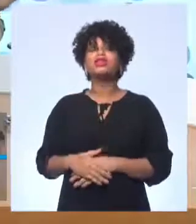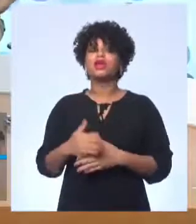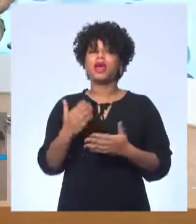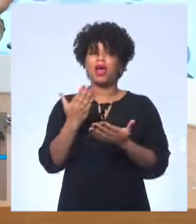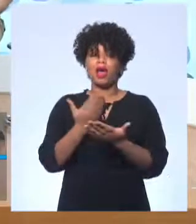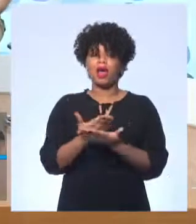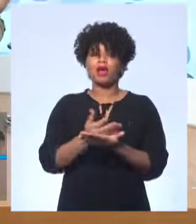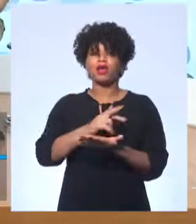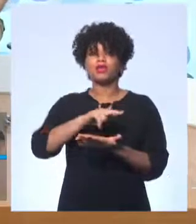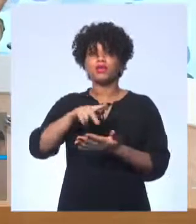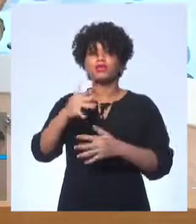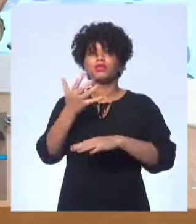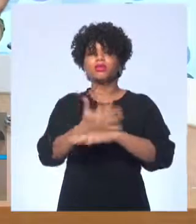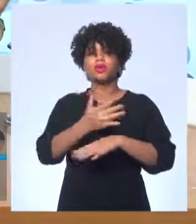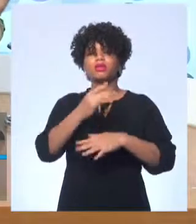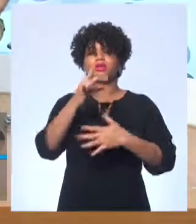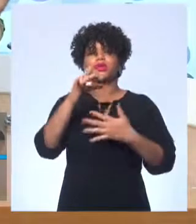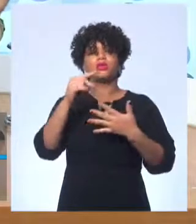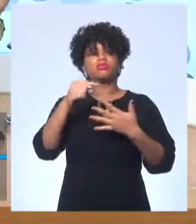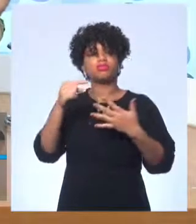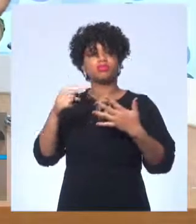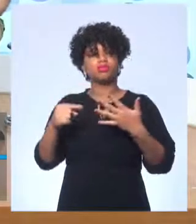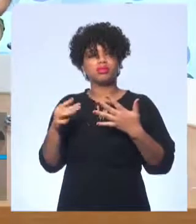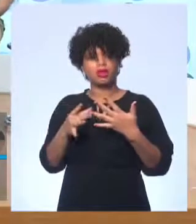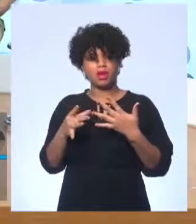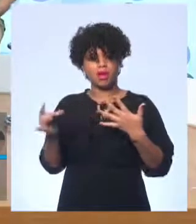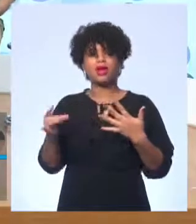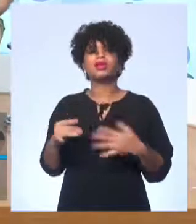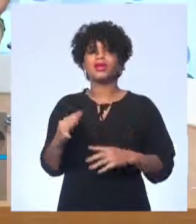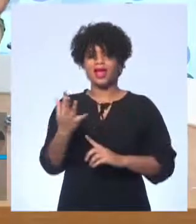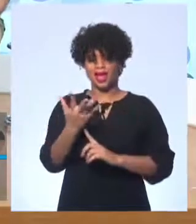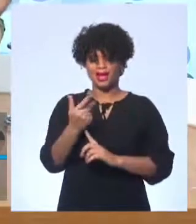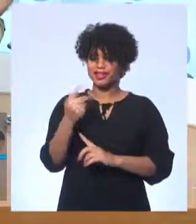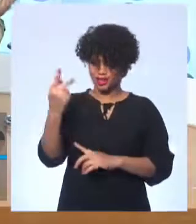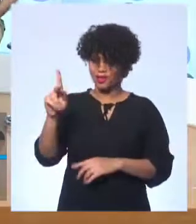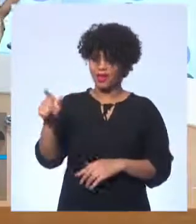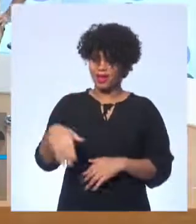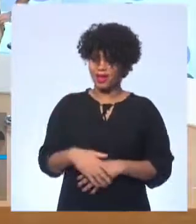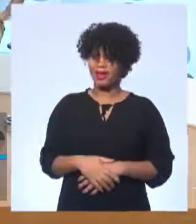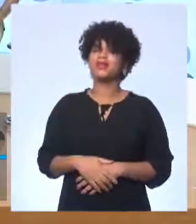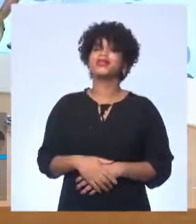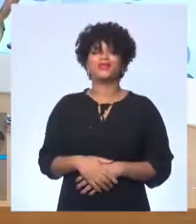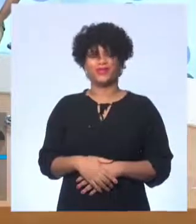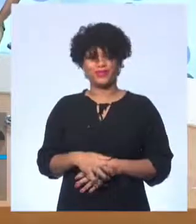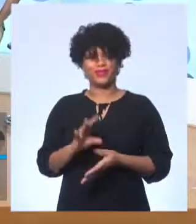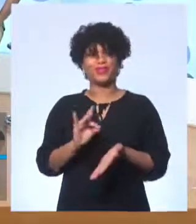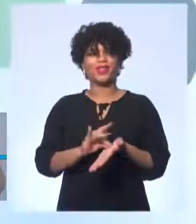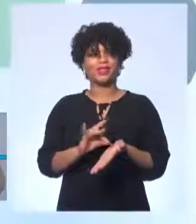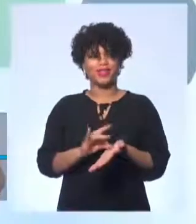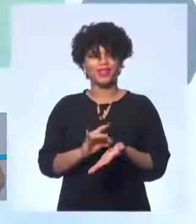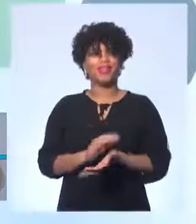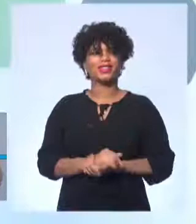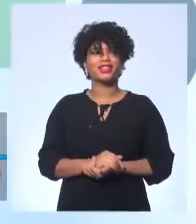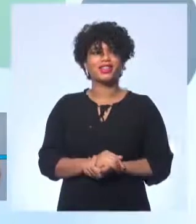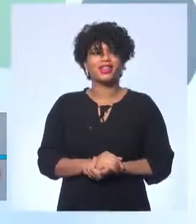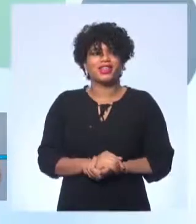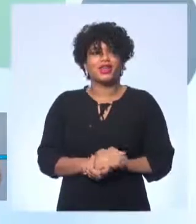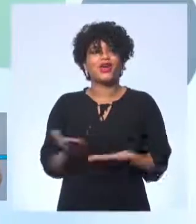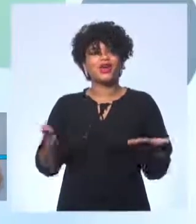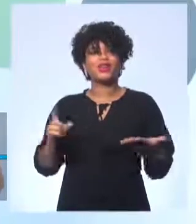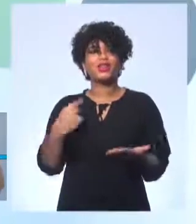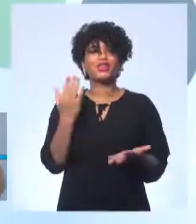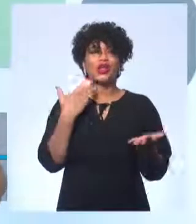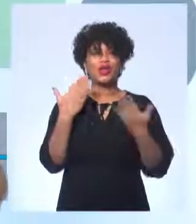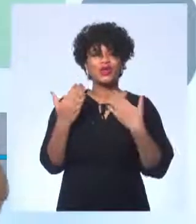sobre arte, né? Aliás, arte é a sua área também, você está em casa, sim, né? Pois é, então a gente vai falar bastante